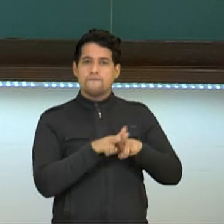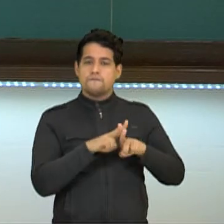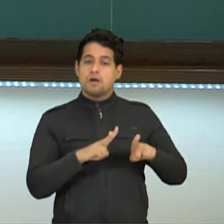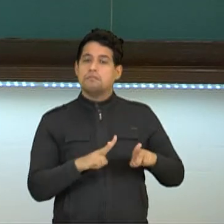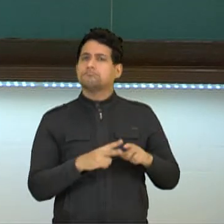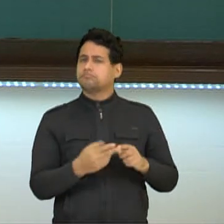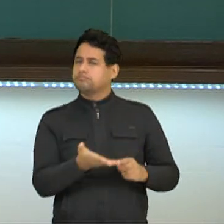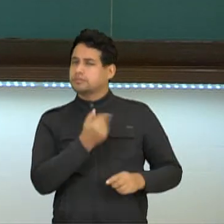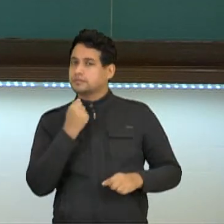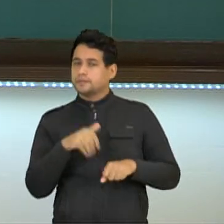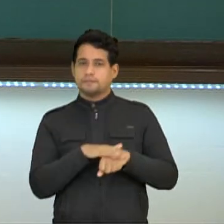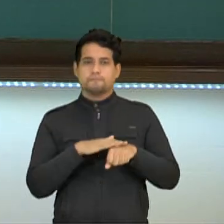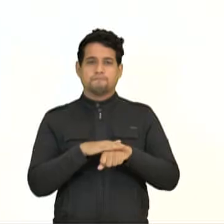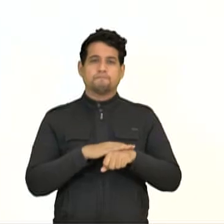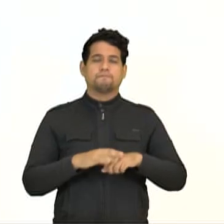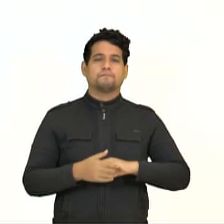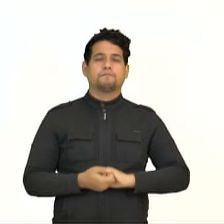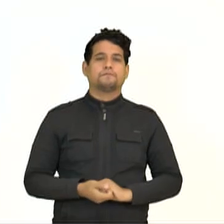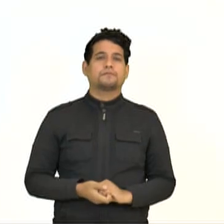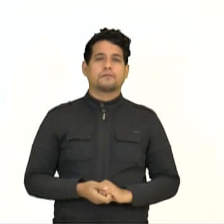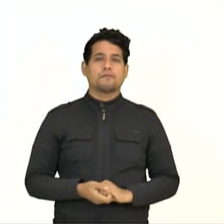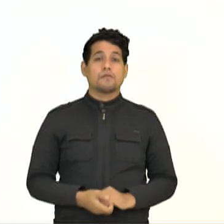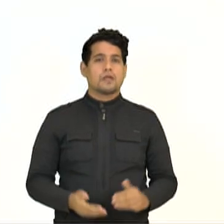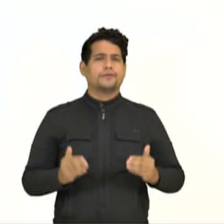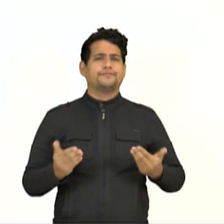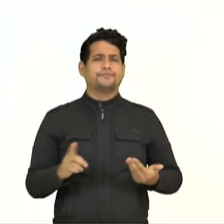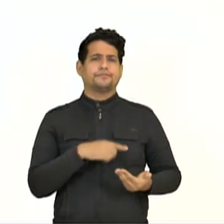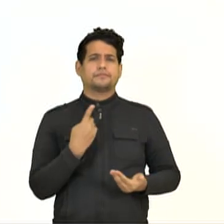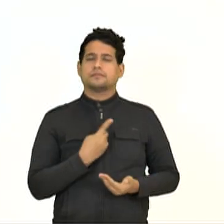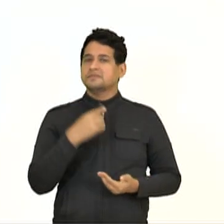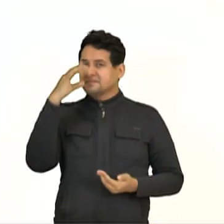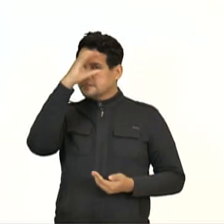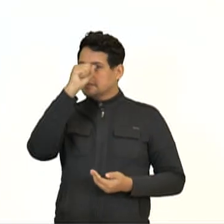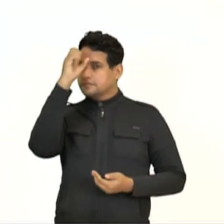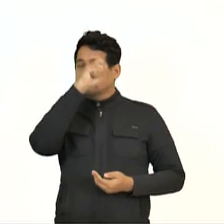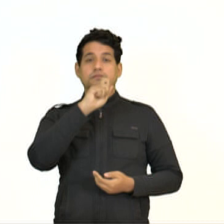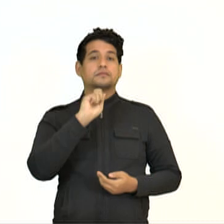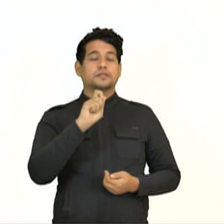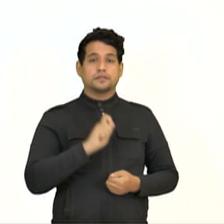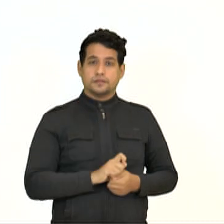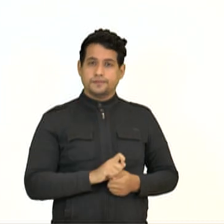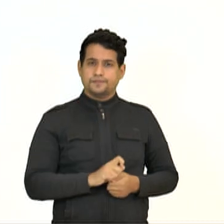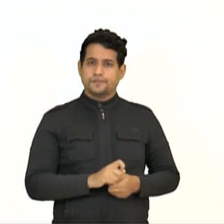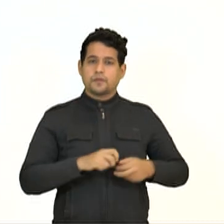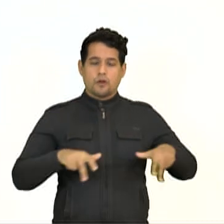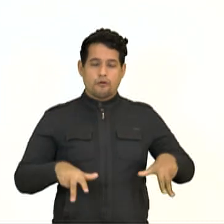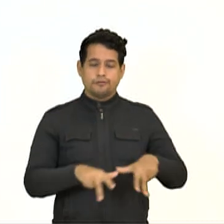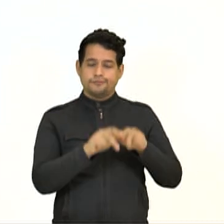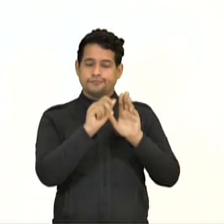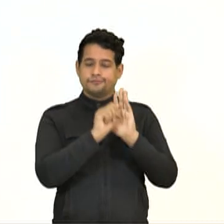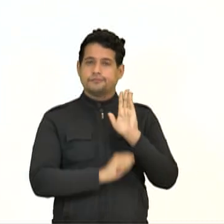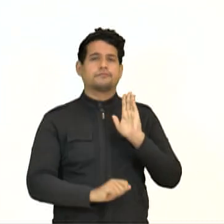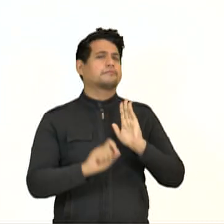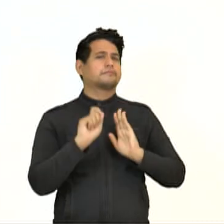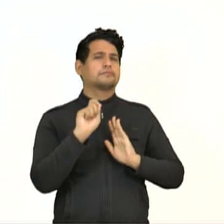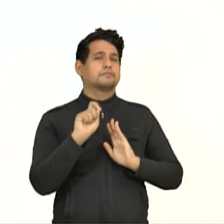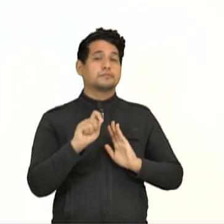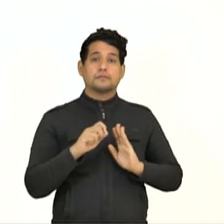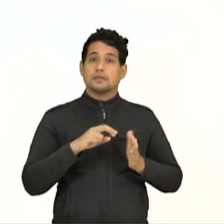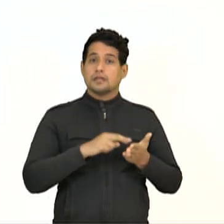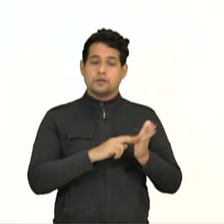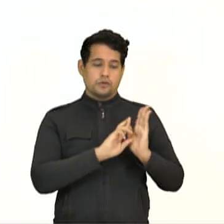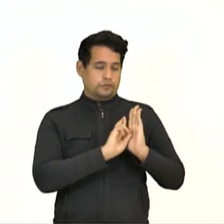vocabulários. Let's go? Hoje então vamos aprender também sobre o gênero textual classified, são os